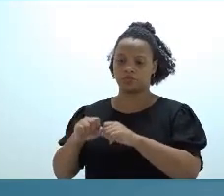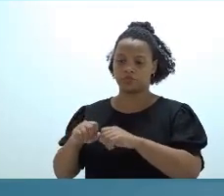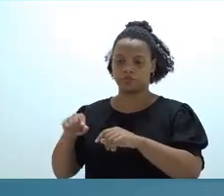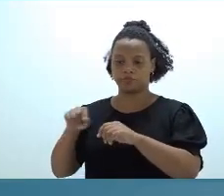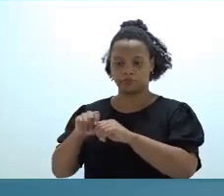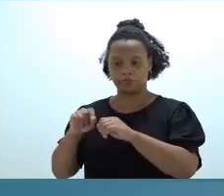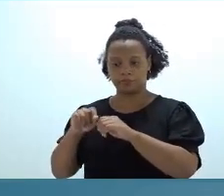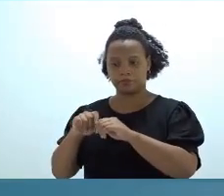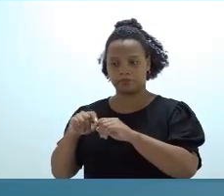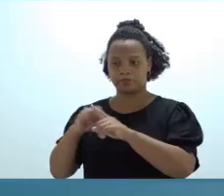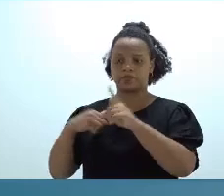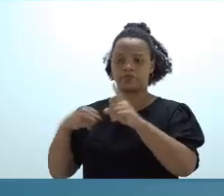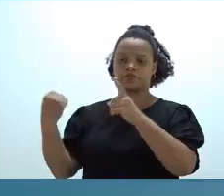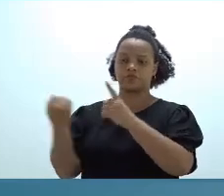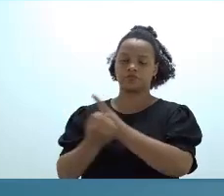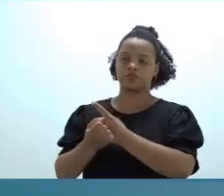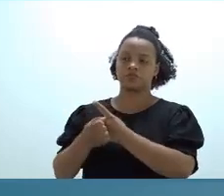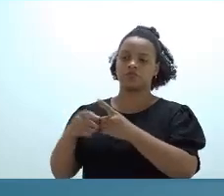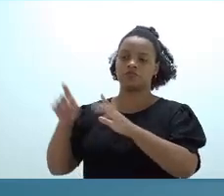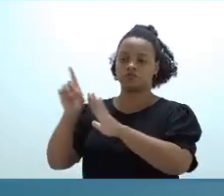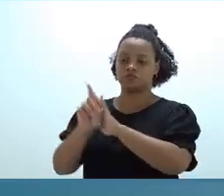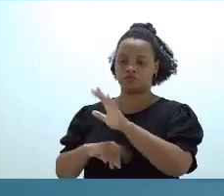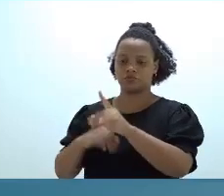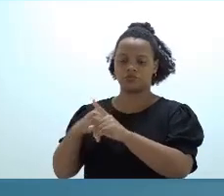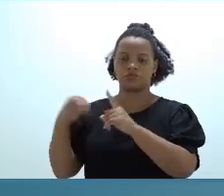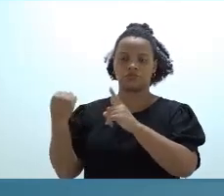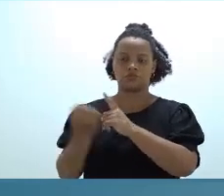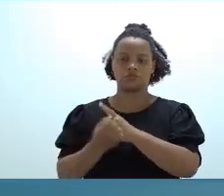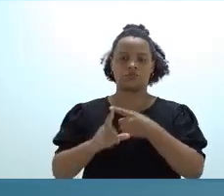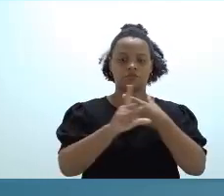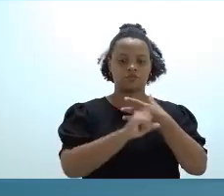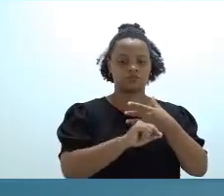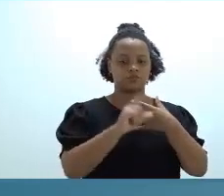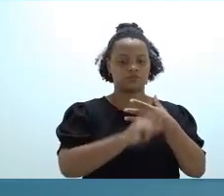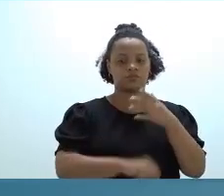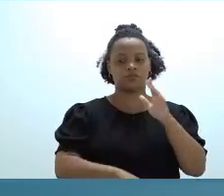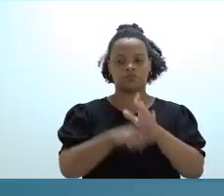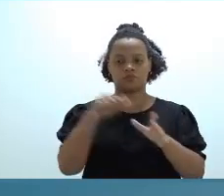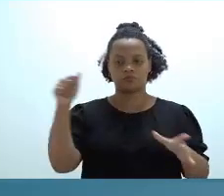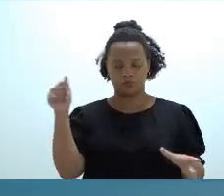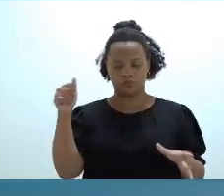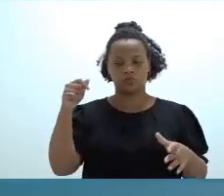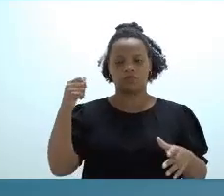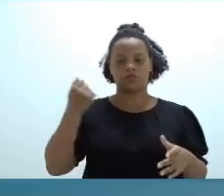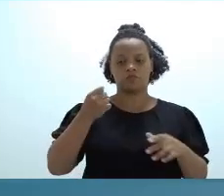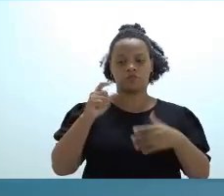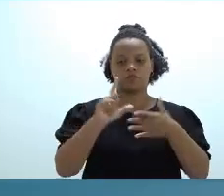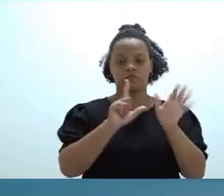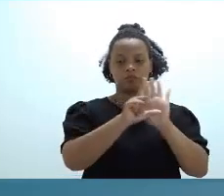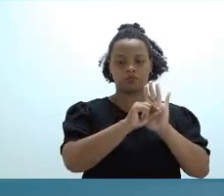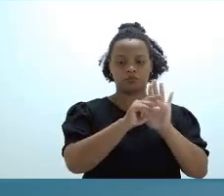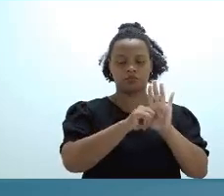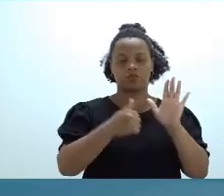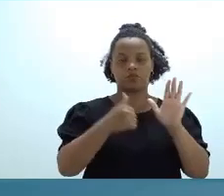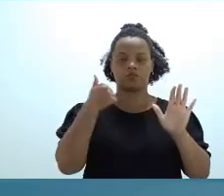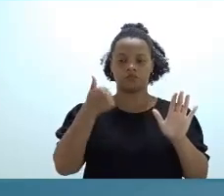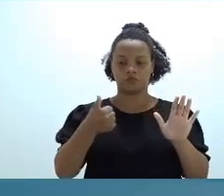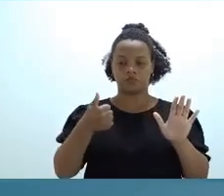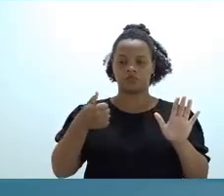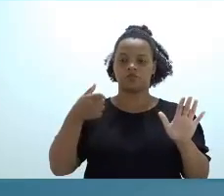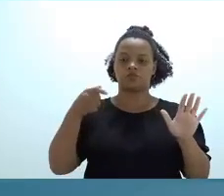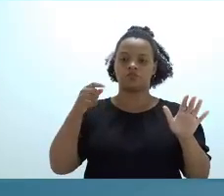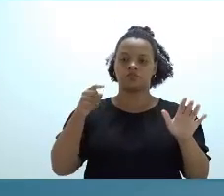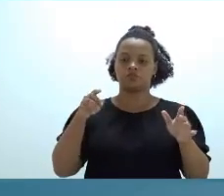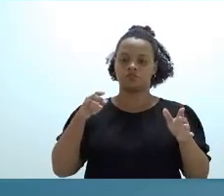do artigo 31, parágrafo 1º, inciso 7º do Regimento Interno do TJPA. Em seguida,